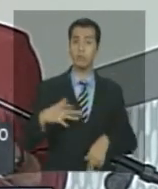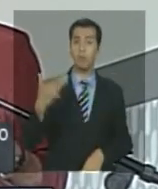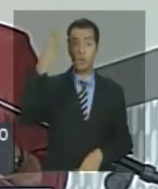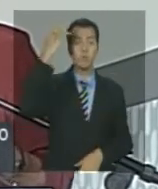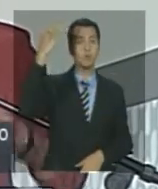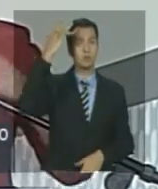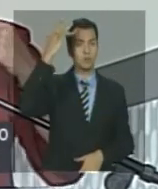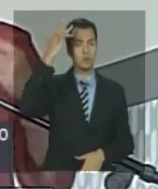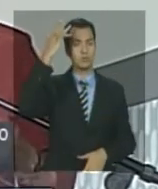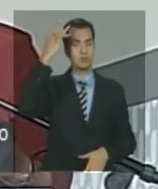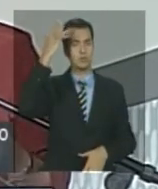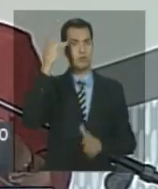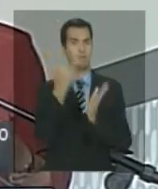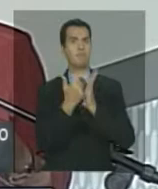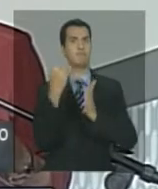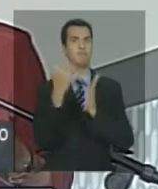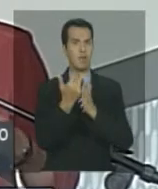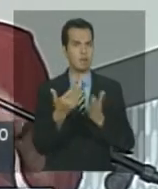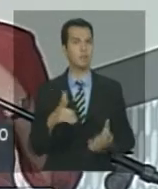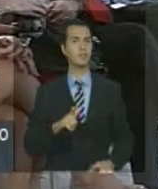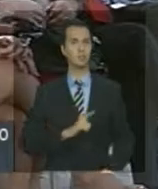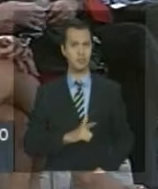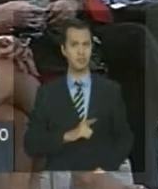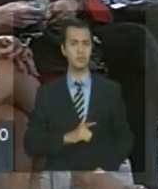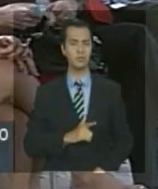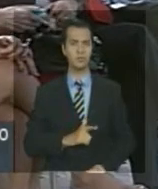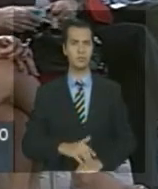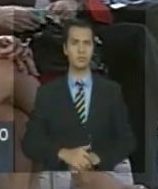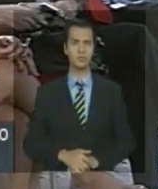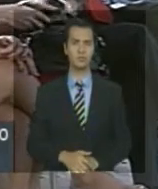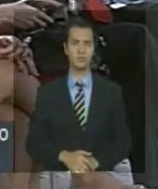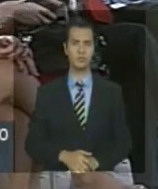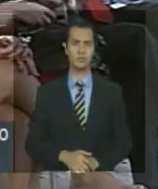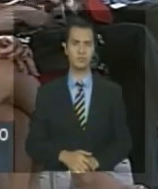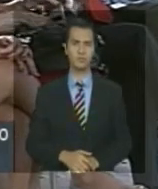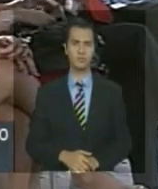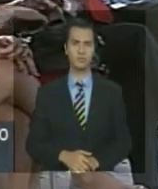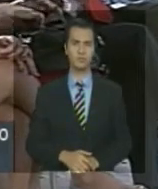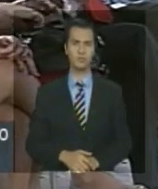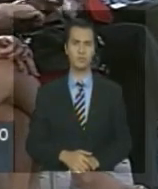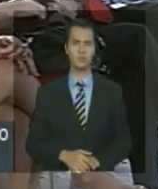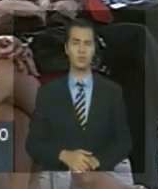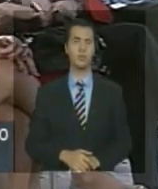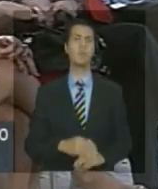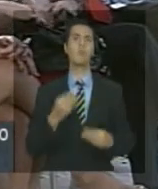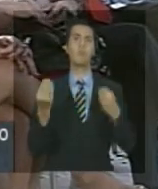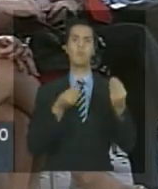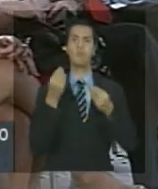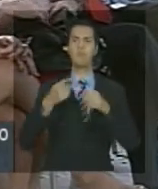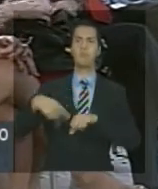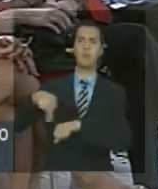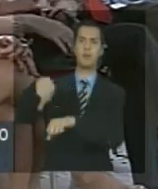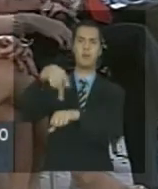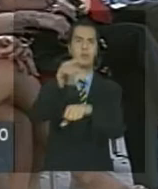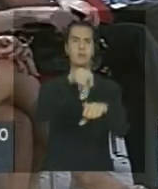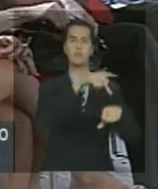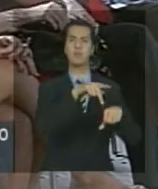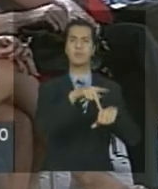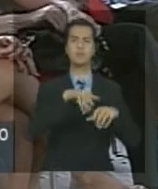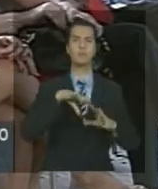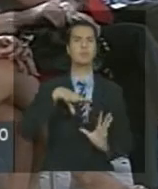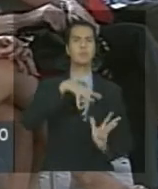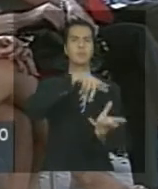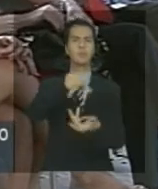maior a respeito, muito maior em relação a quê? Em relação aos outros países do mundo, a respeito